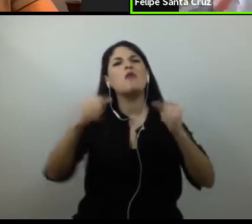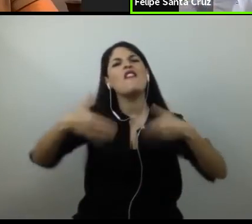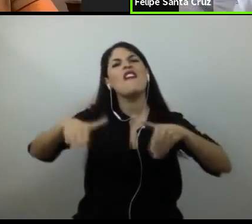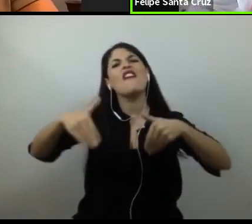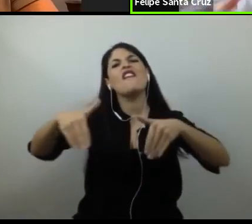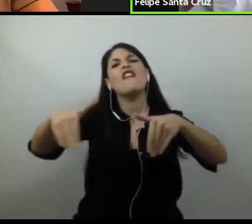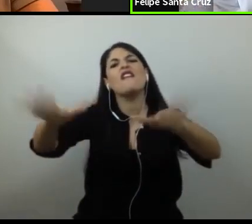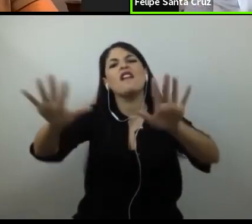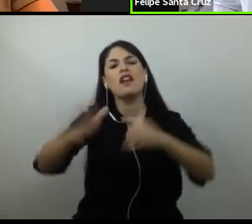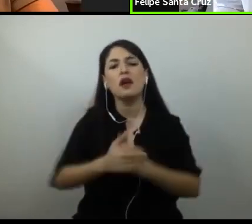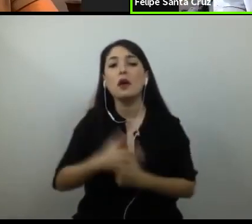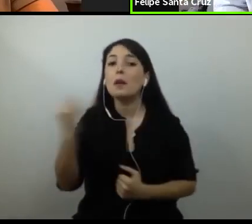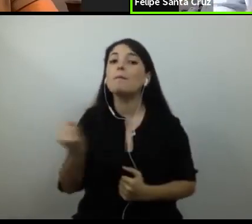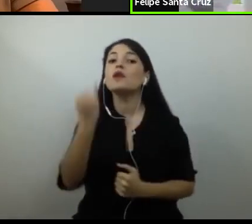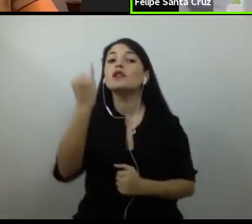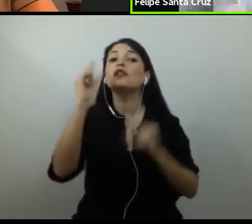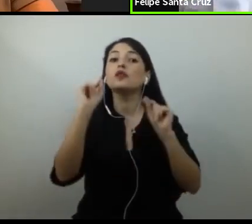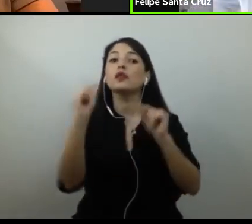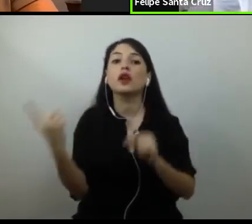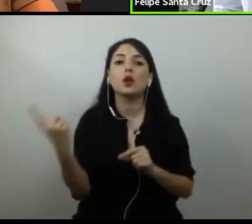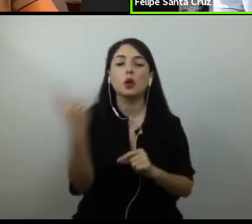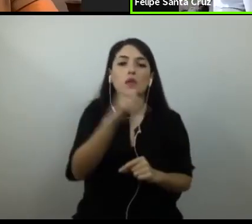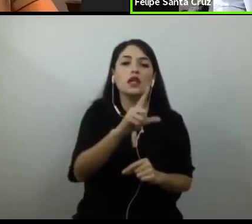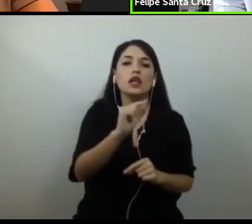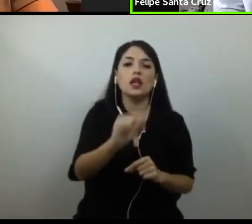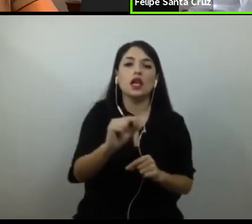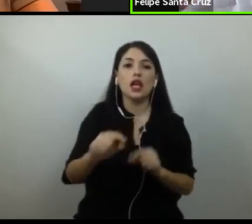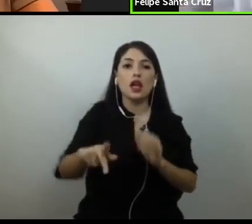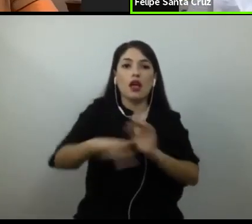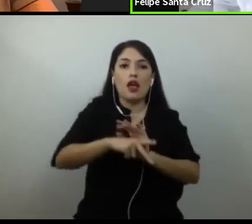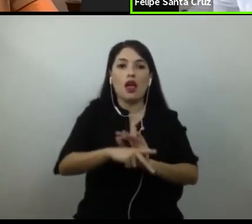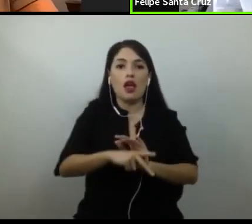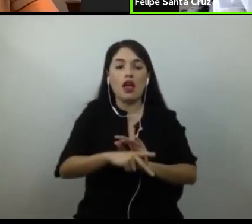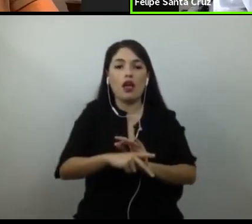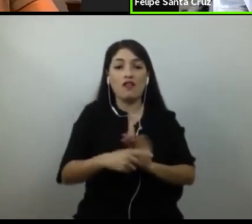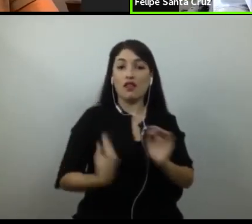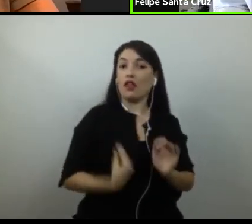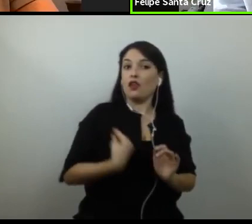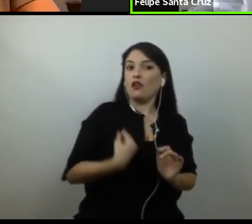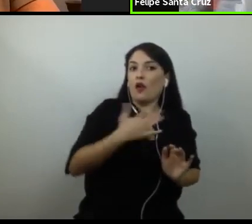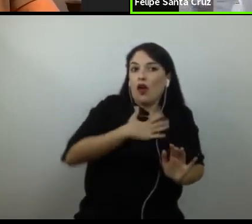O importante é permanecer vivo, armar os seus e destruir o